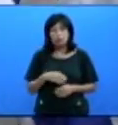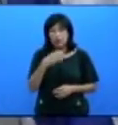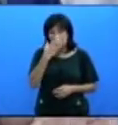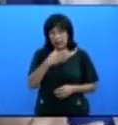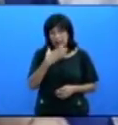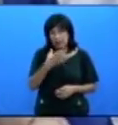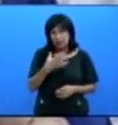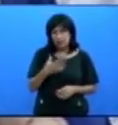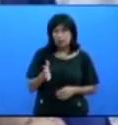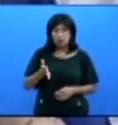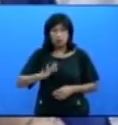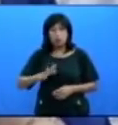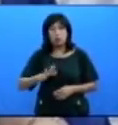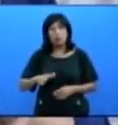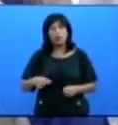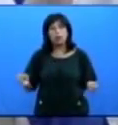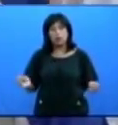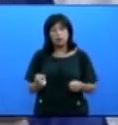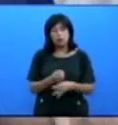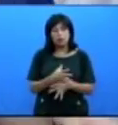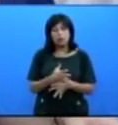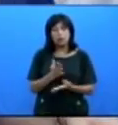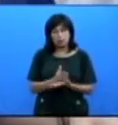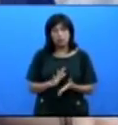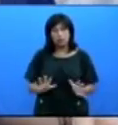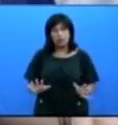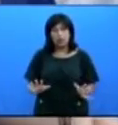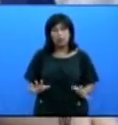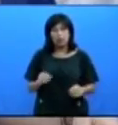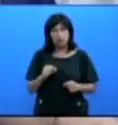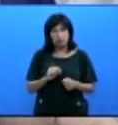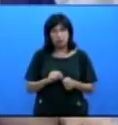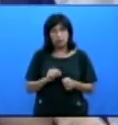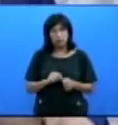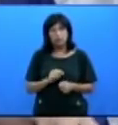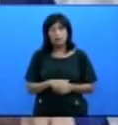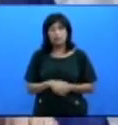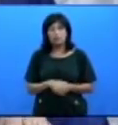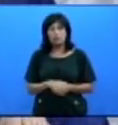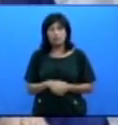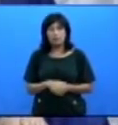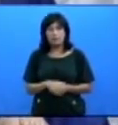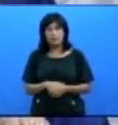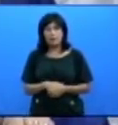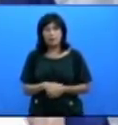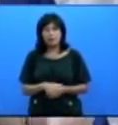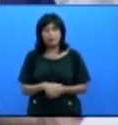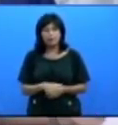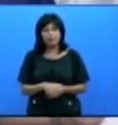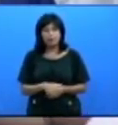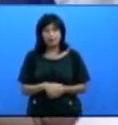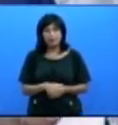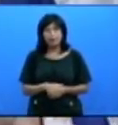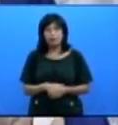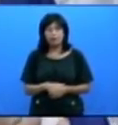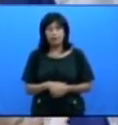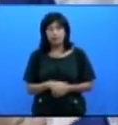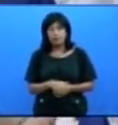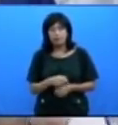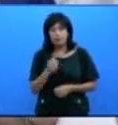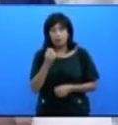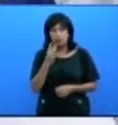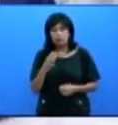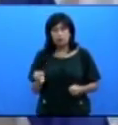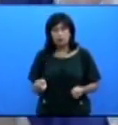Mata, esse complexo, já esteja, pelo menos, a parte civil pronta. Apenas para